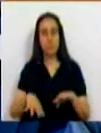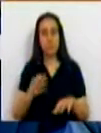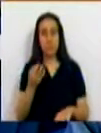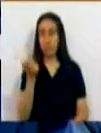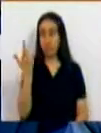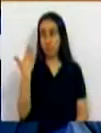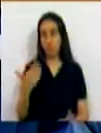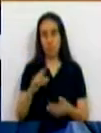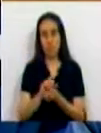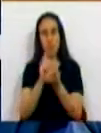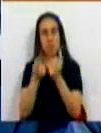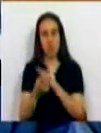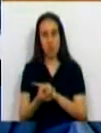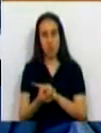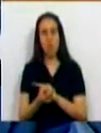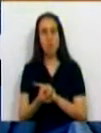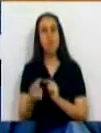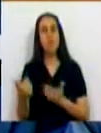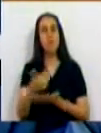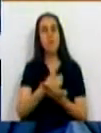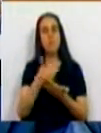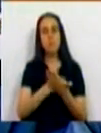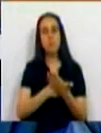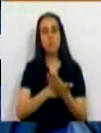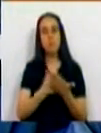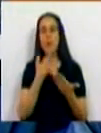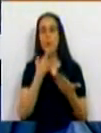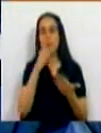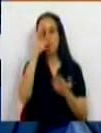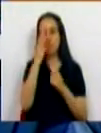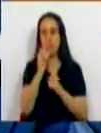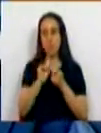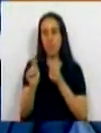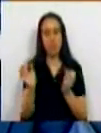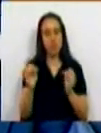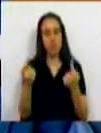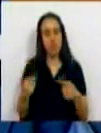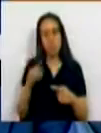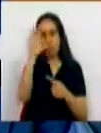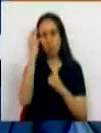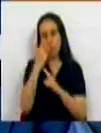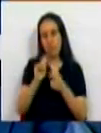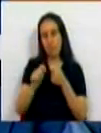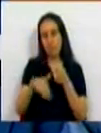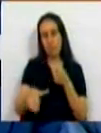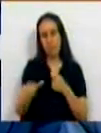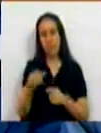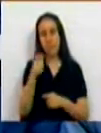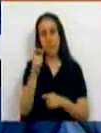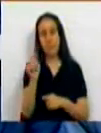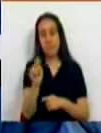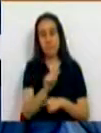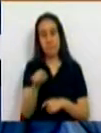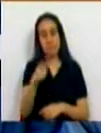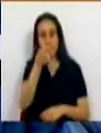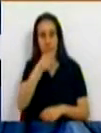o ano passado, os dividendos não terem sido pagos ao Estado em abril, mas irem ser só pagos ao Estado este mês de maio.